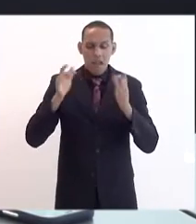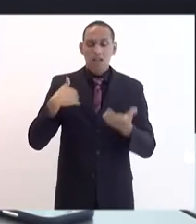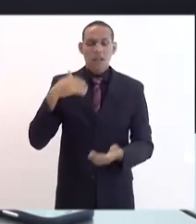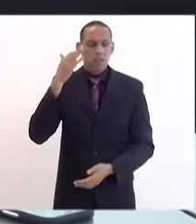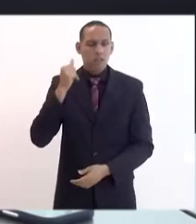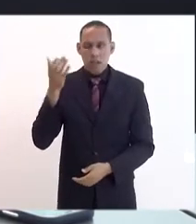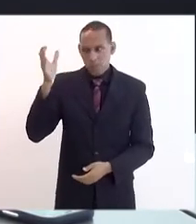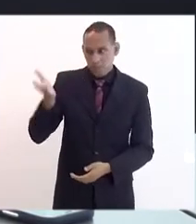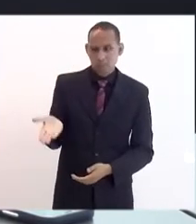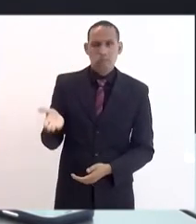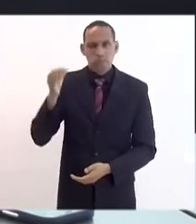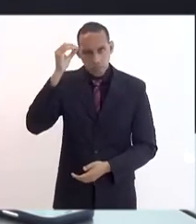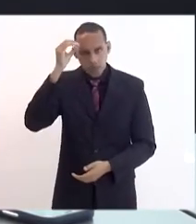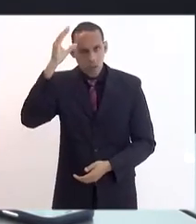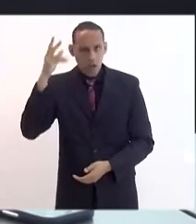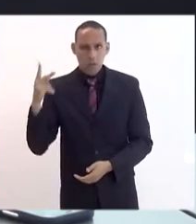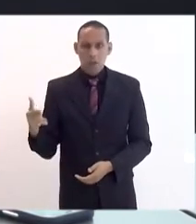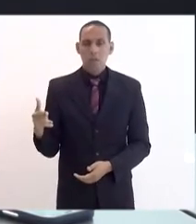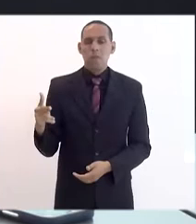etc.